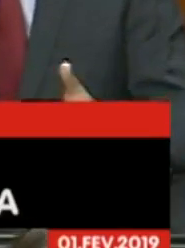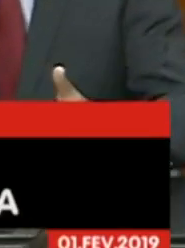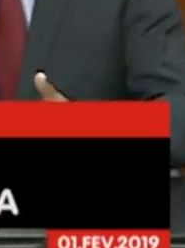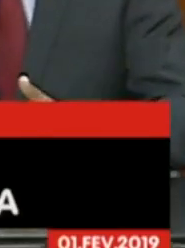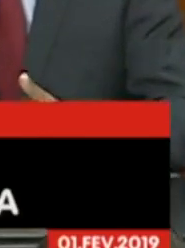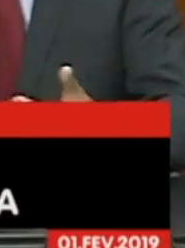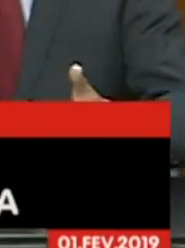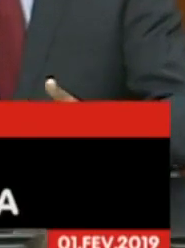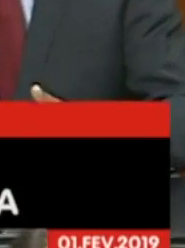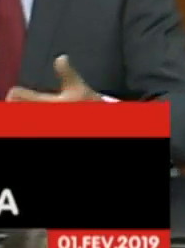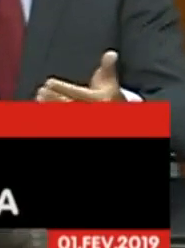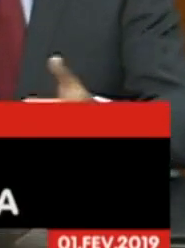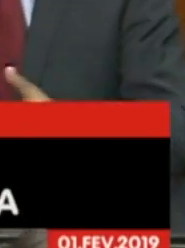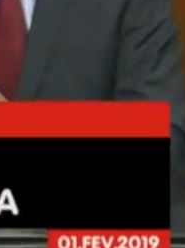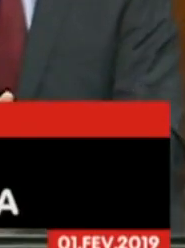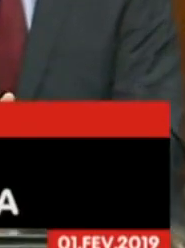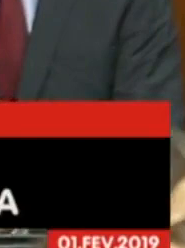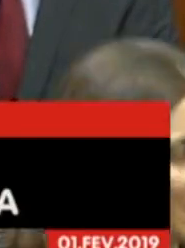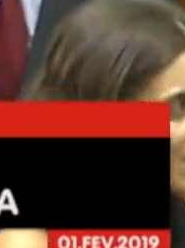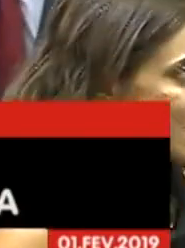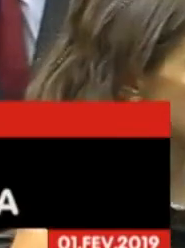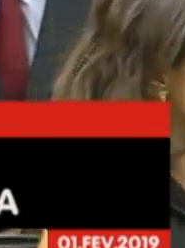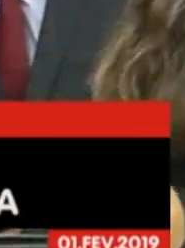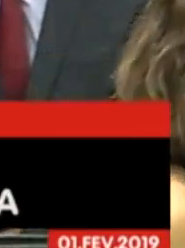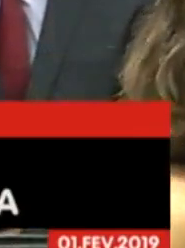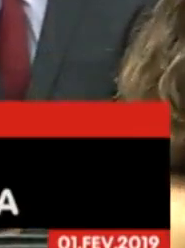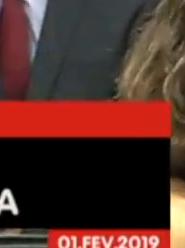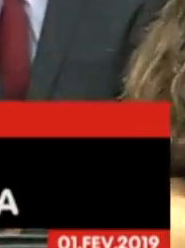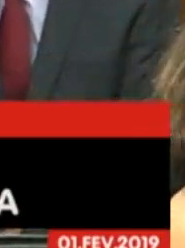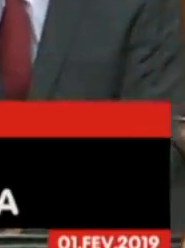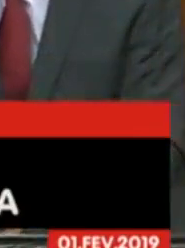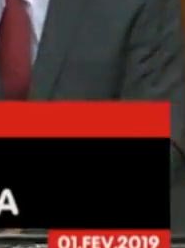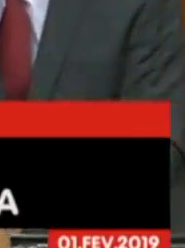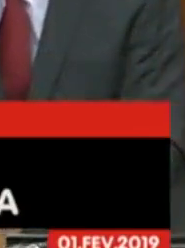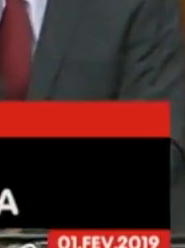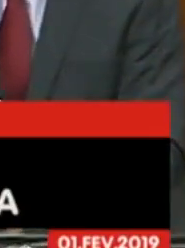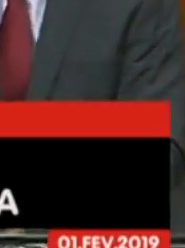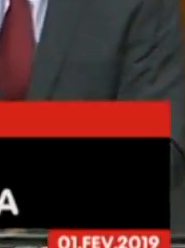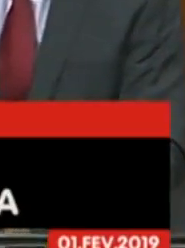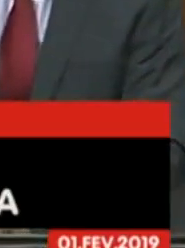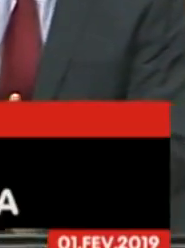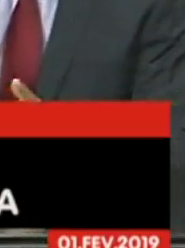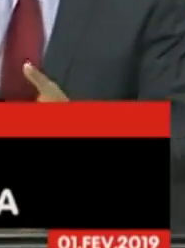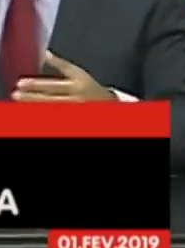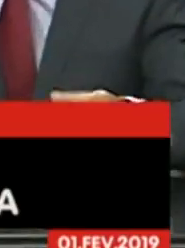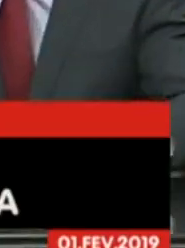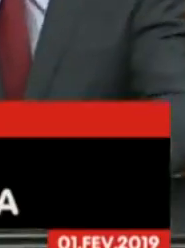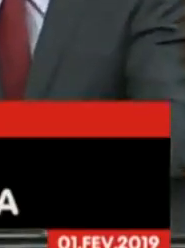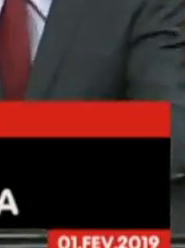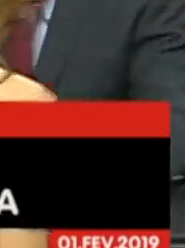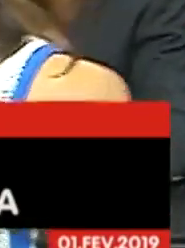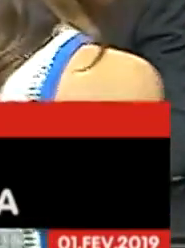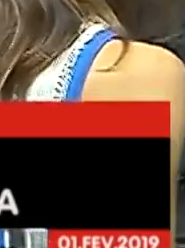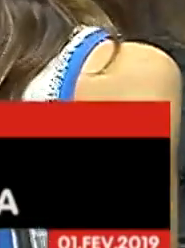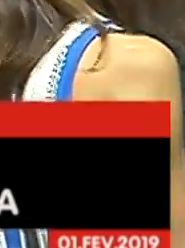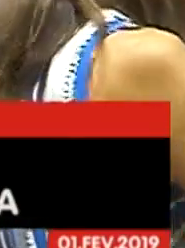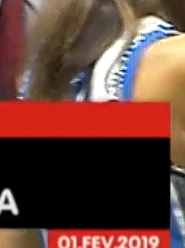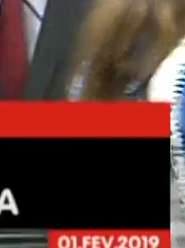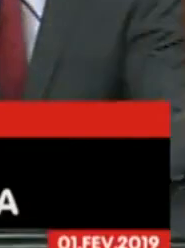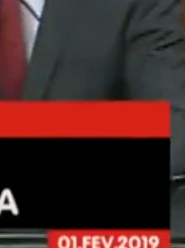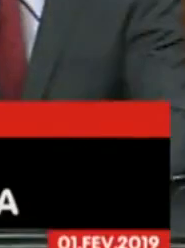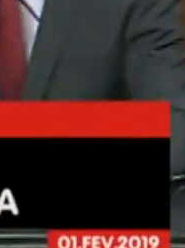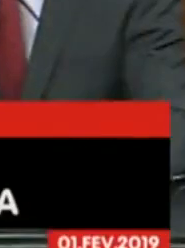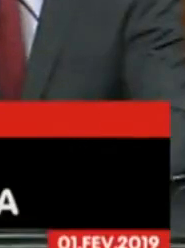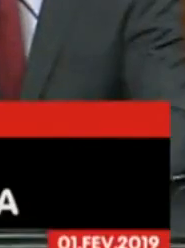possa seguir a mesma lógica que for adotada no Plano Federal. Mas pela fala dele, provavelmente será a mesma linha de uma reforma